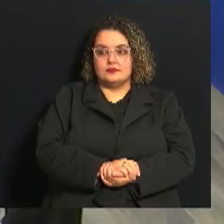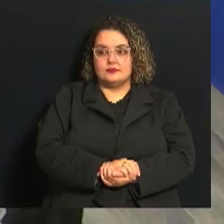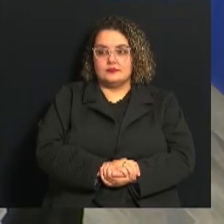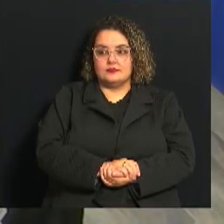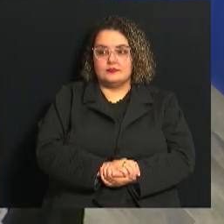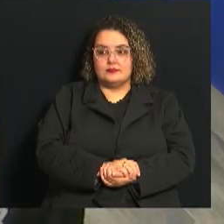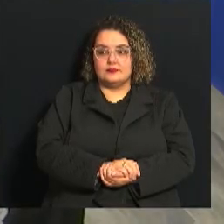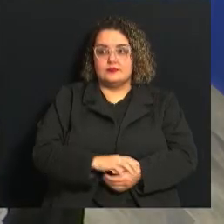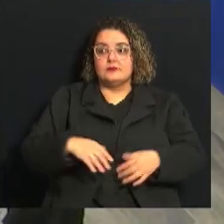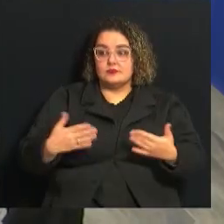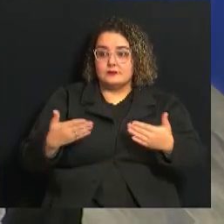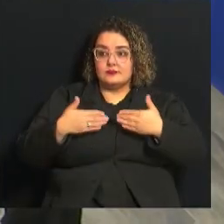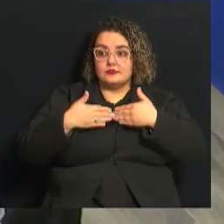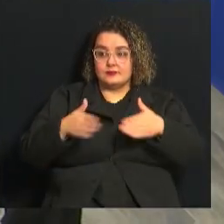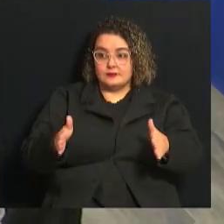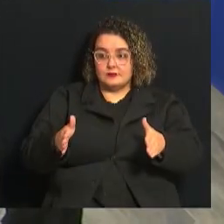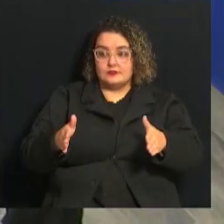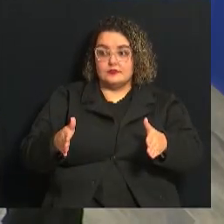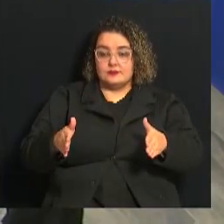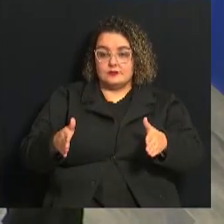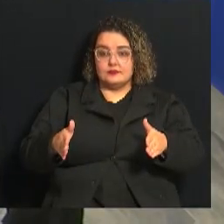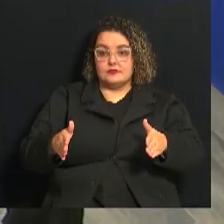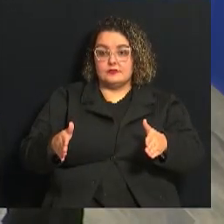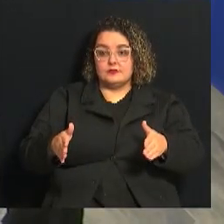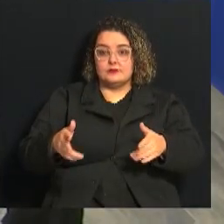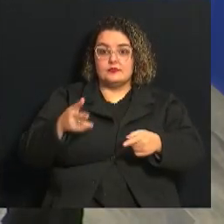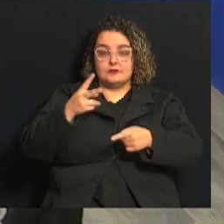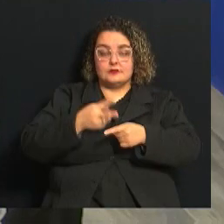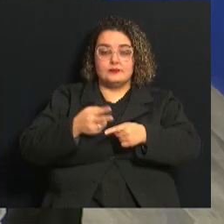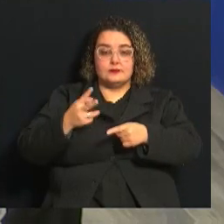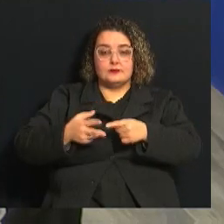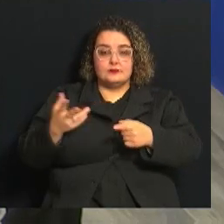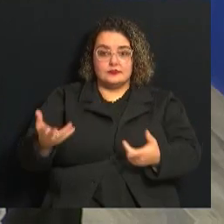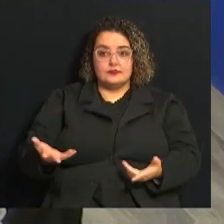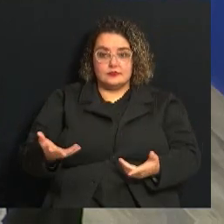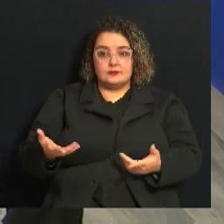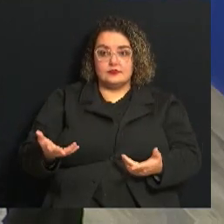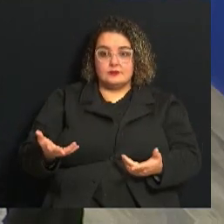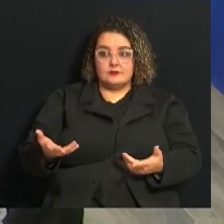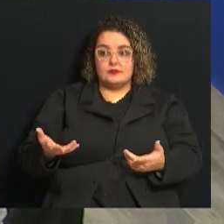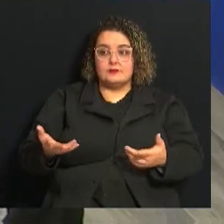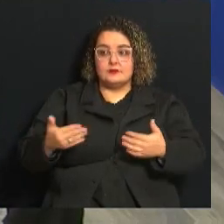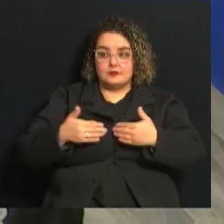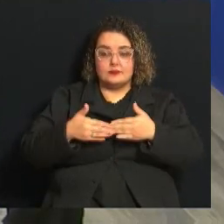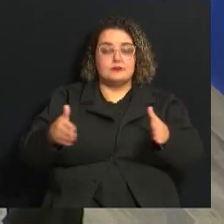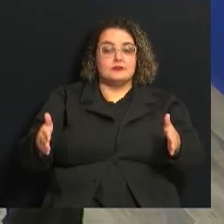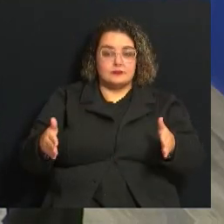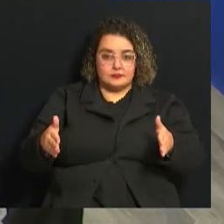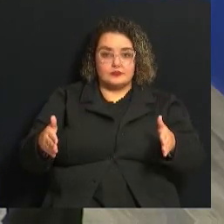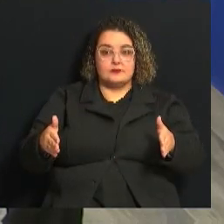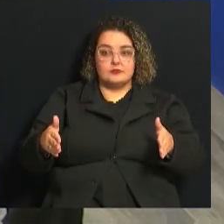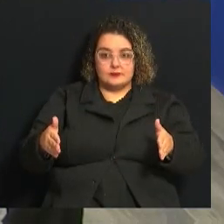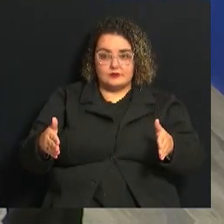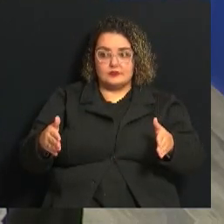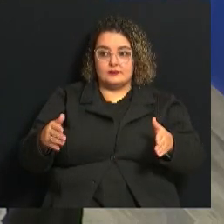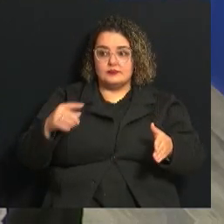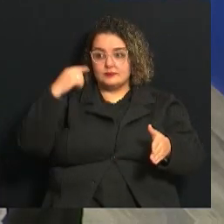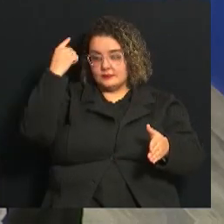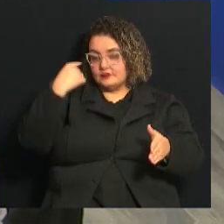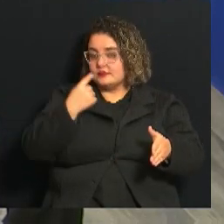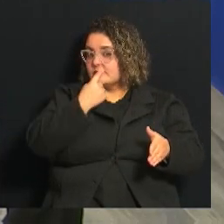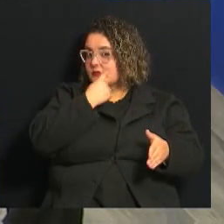Oi e a gente abre essa edição com as notícias do Legislativo por isso que a menina Abreu já está aqui nos nossos estúdios